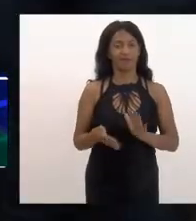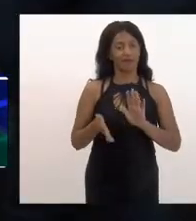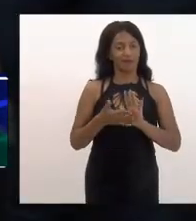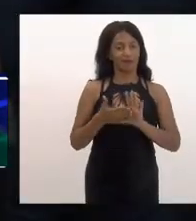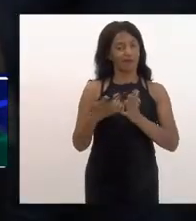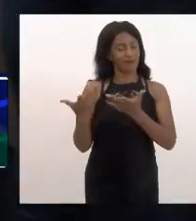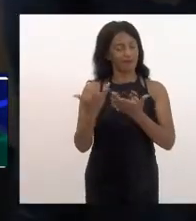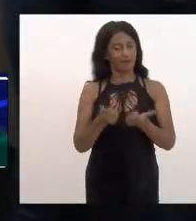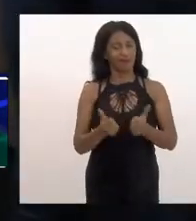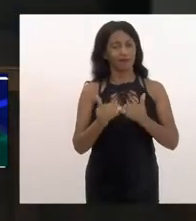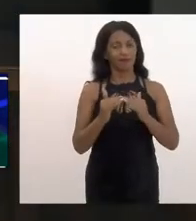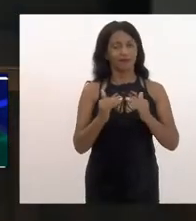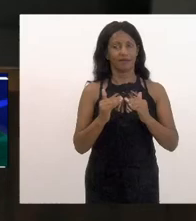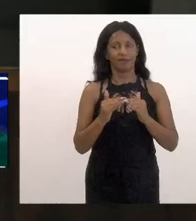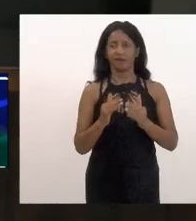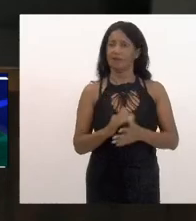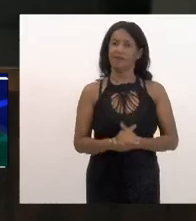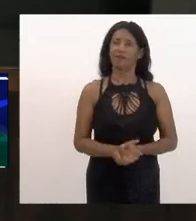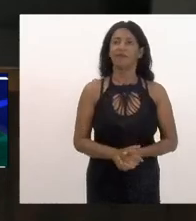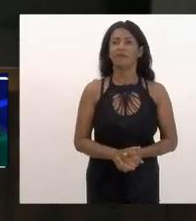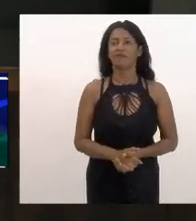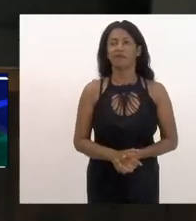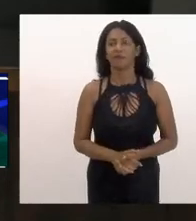Parecer favorável. Depois vem aqui.